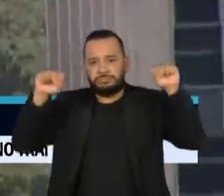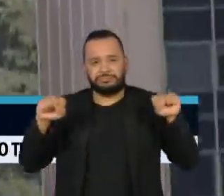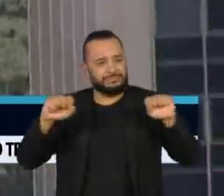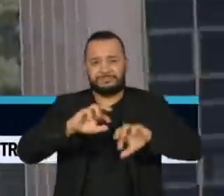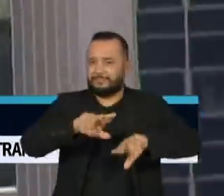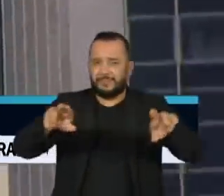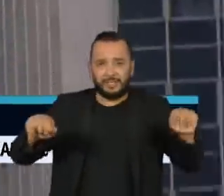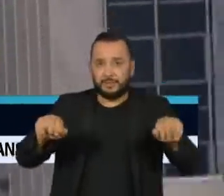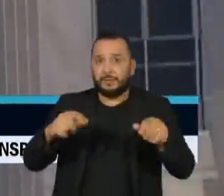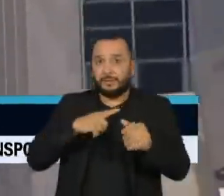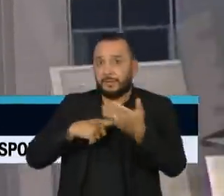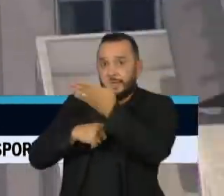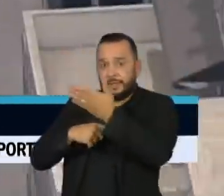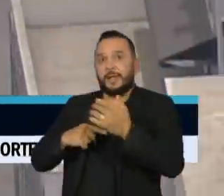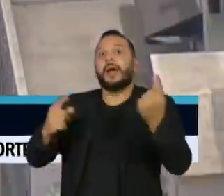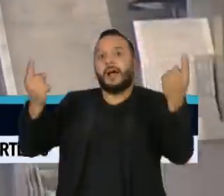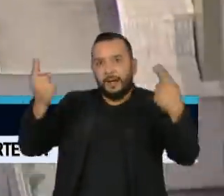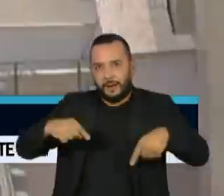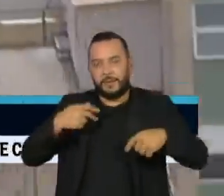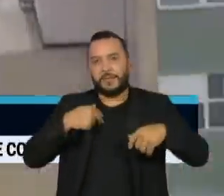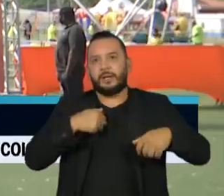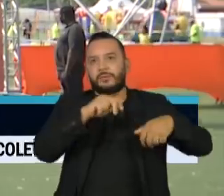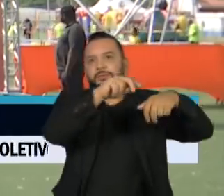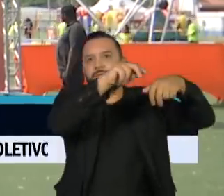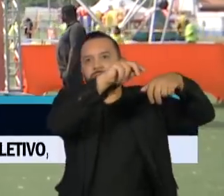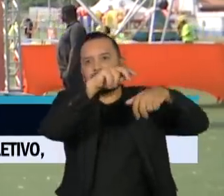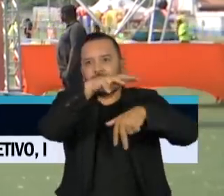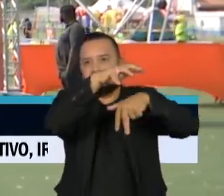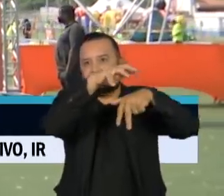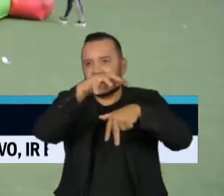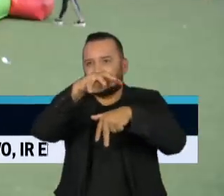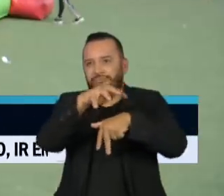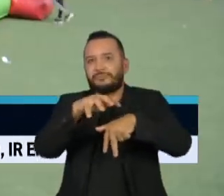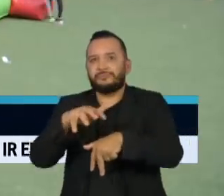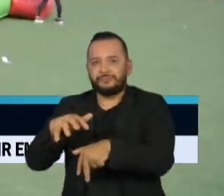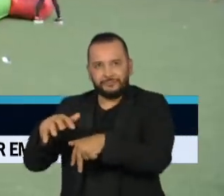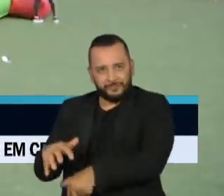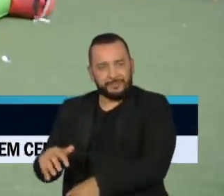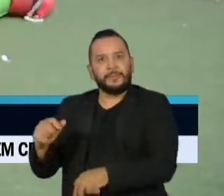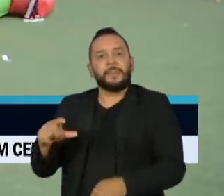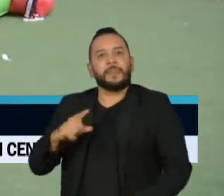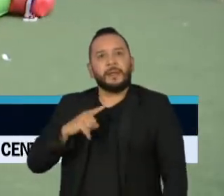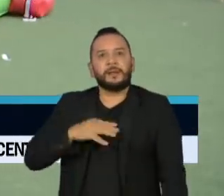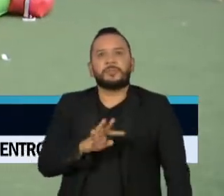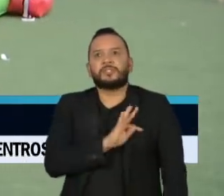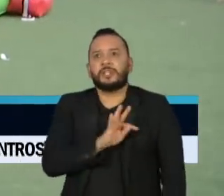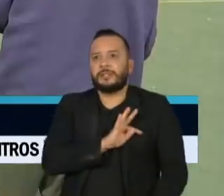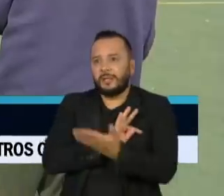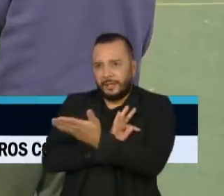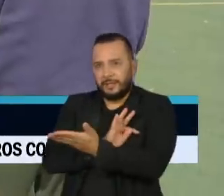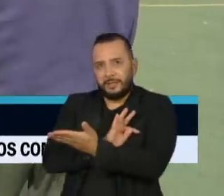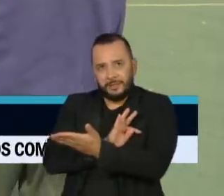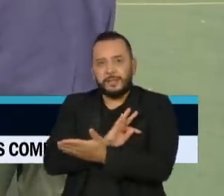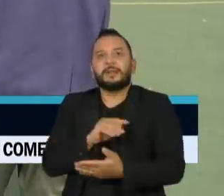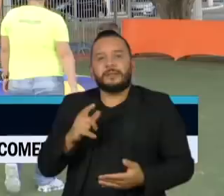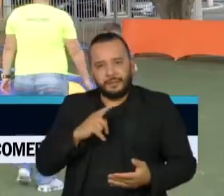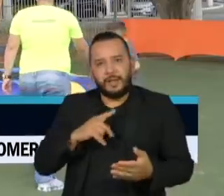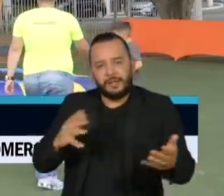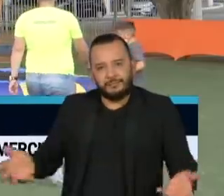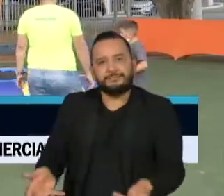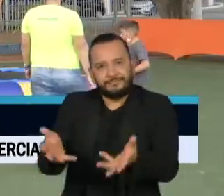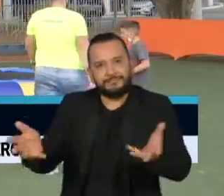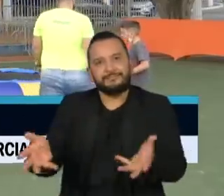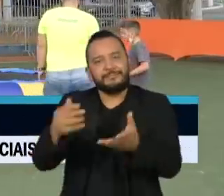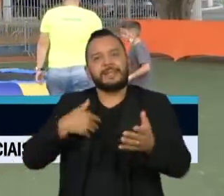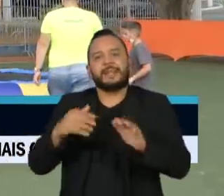região central, tem campeonato de base jump. No Centro Esportivo Tietê, a estação Fomentos tem atrações para a criançada. Para